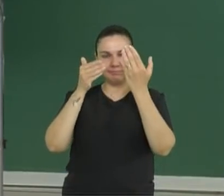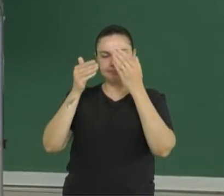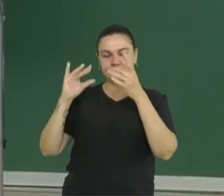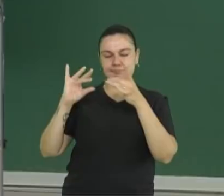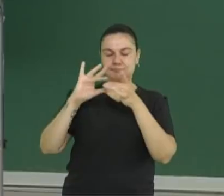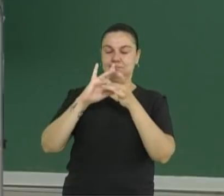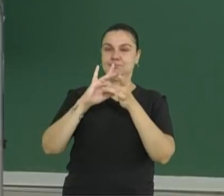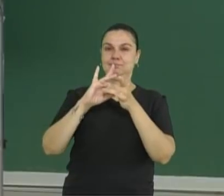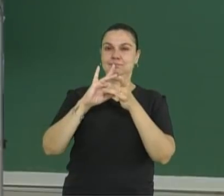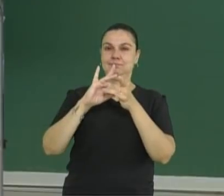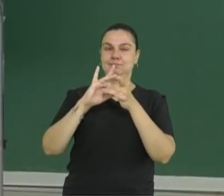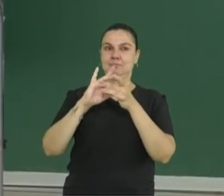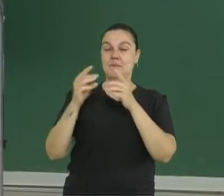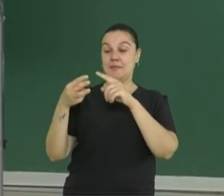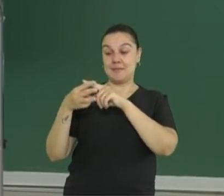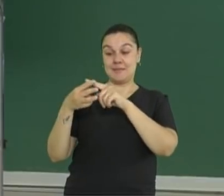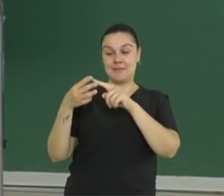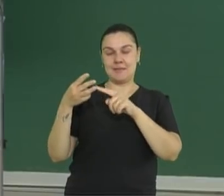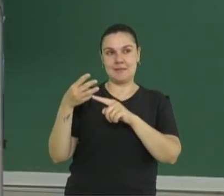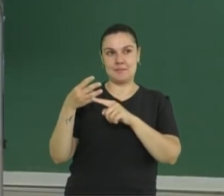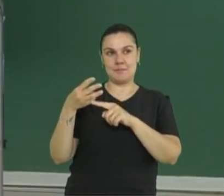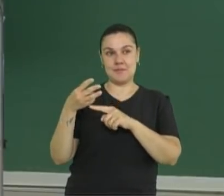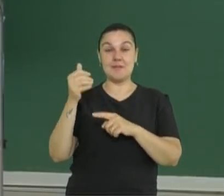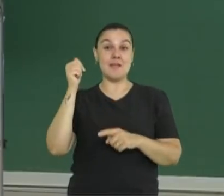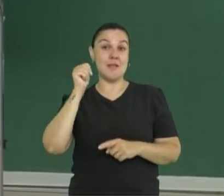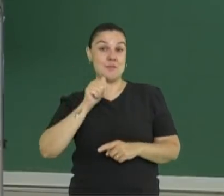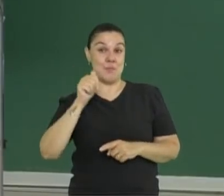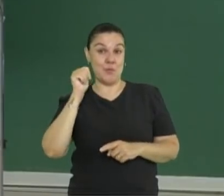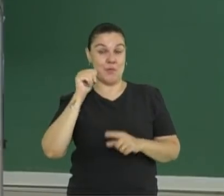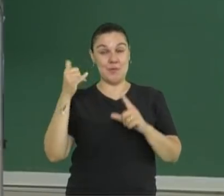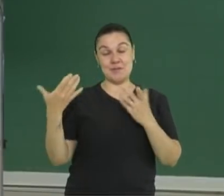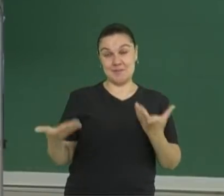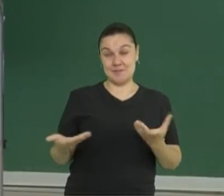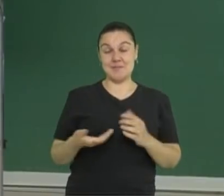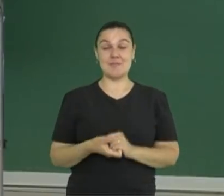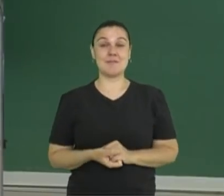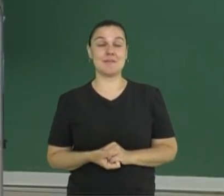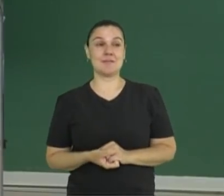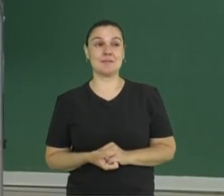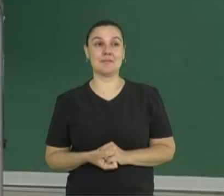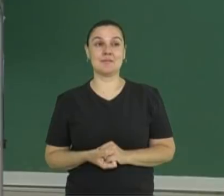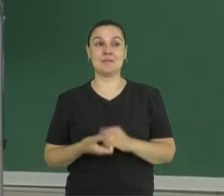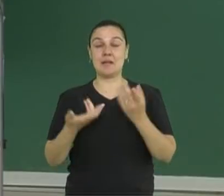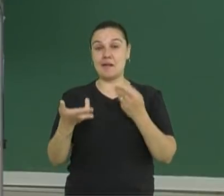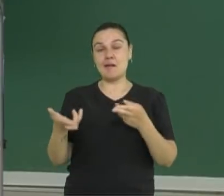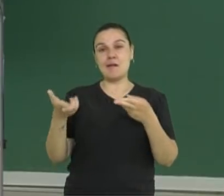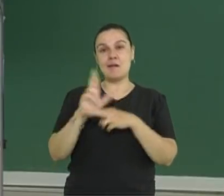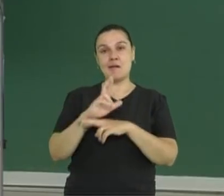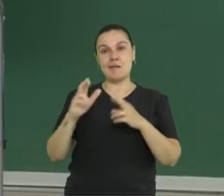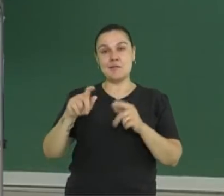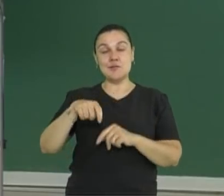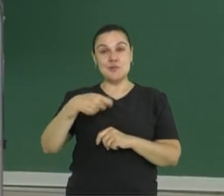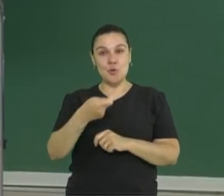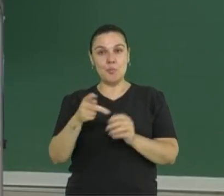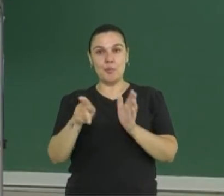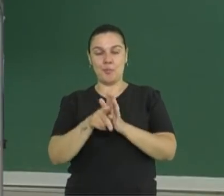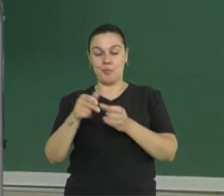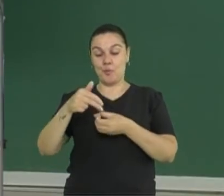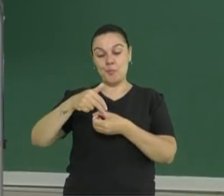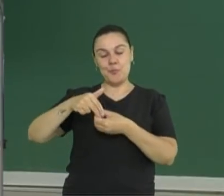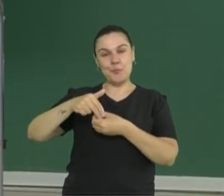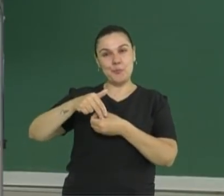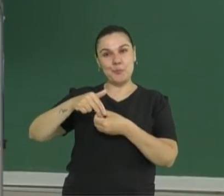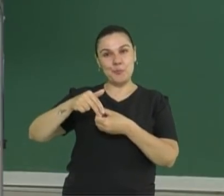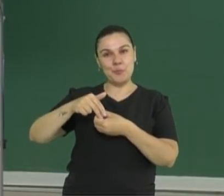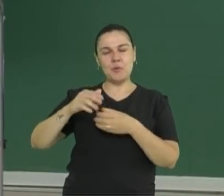ligação. Três moças, a imagem de três moças, relacionadas com a questão do